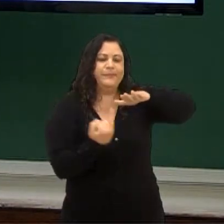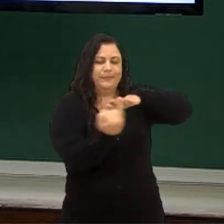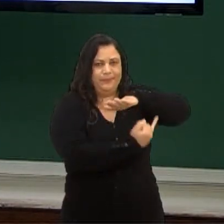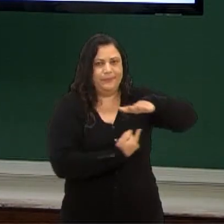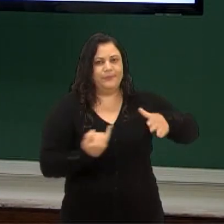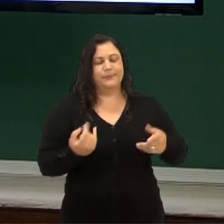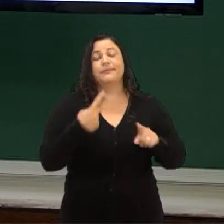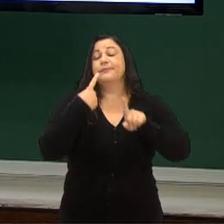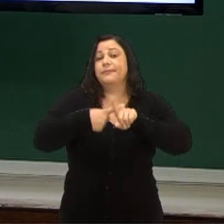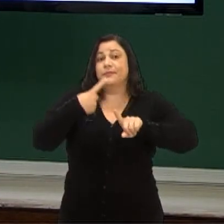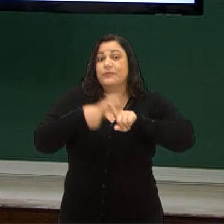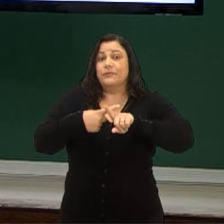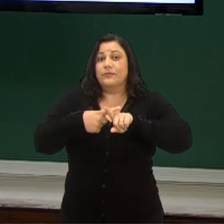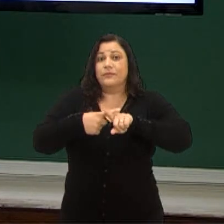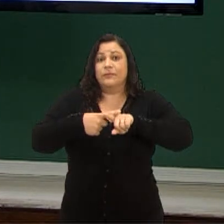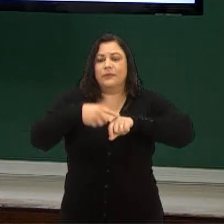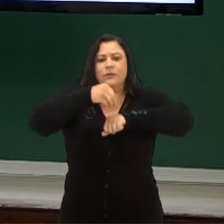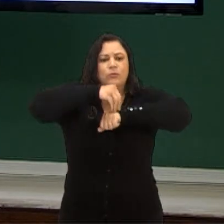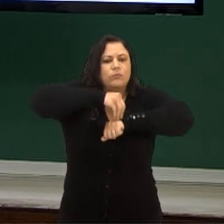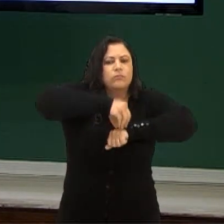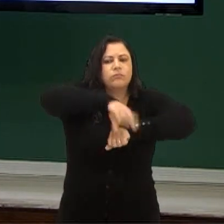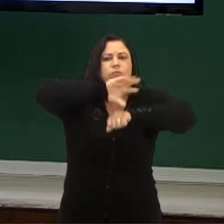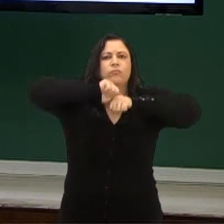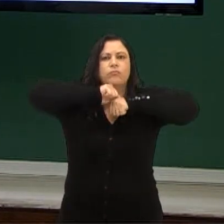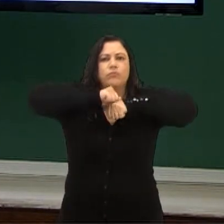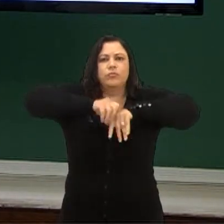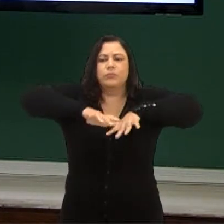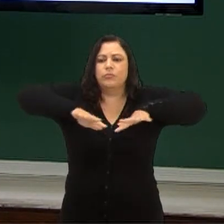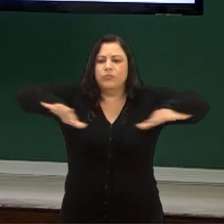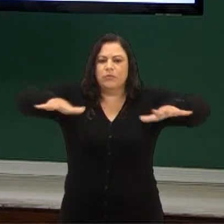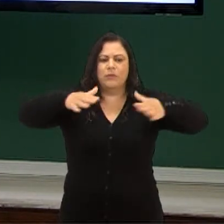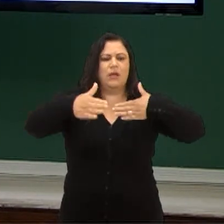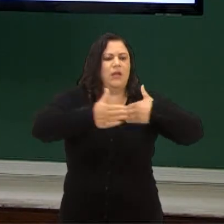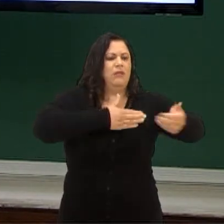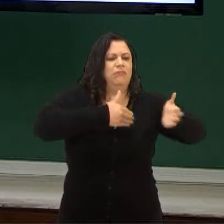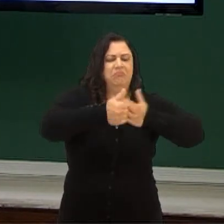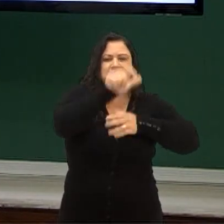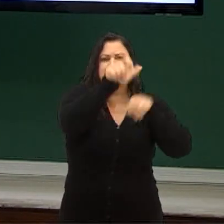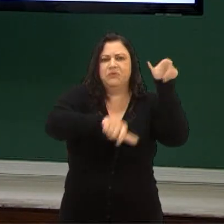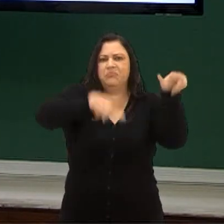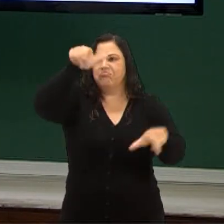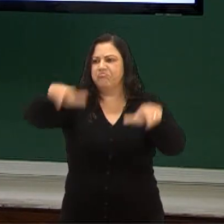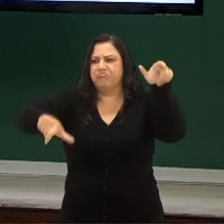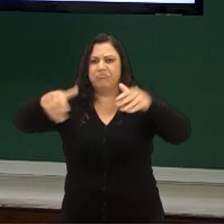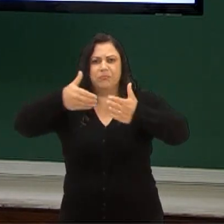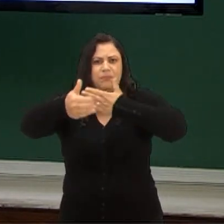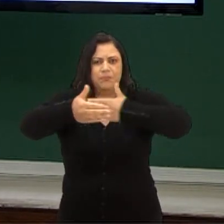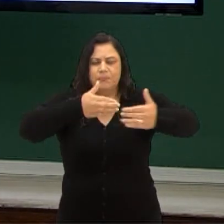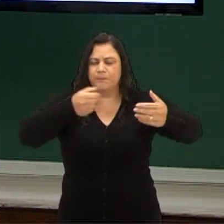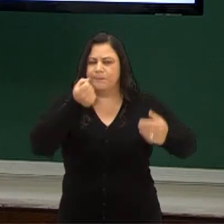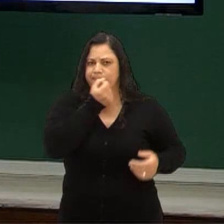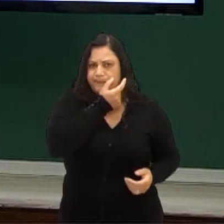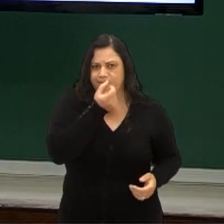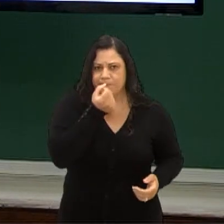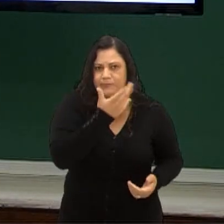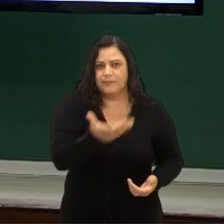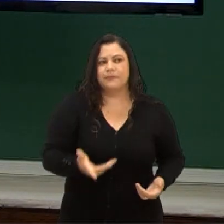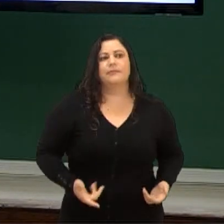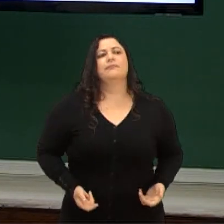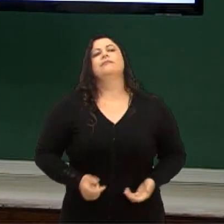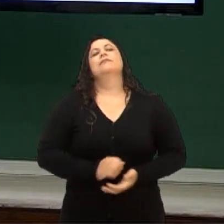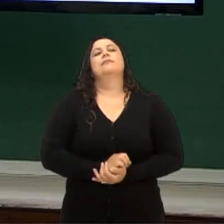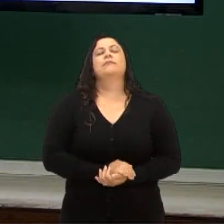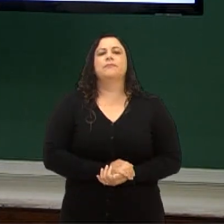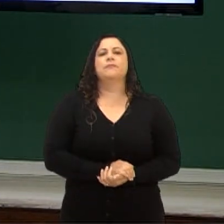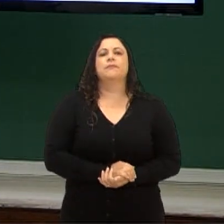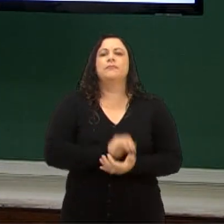pretende alcançar os diversos leitores, qualquer tipo de leitor. Ela é basicamente para trazer humor, né? Então